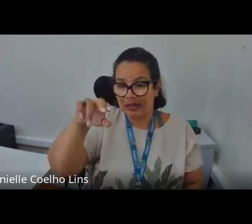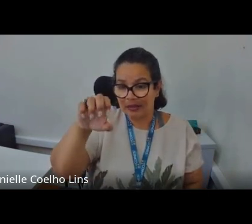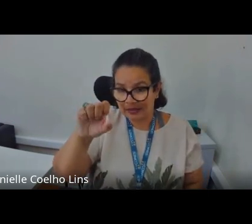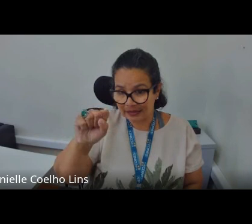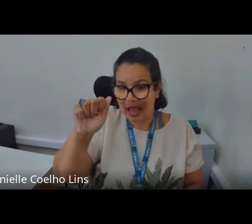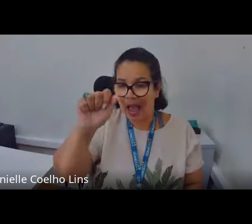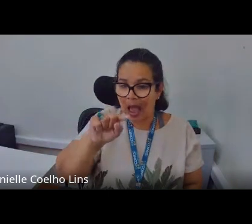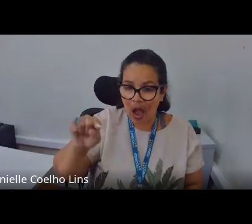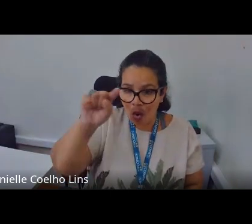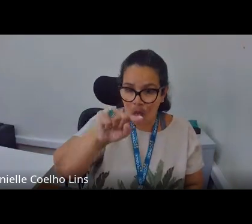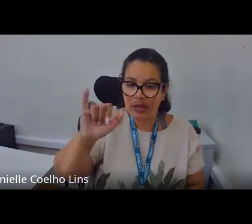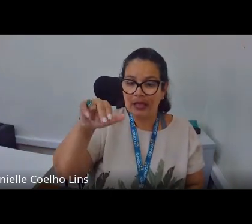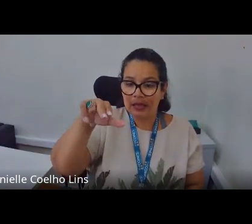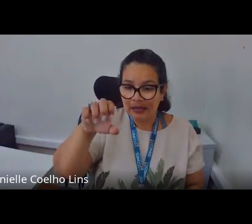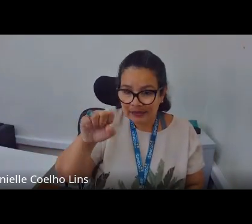extensão